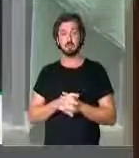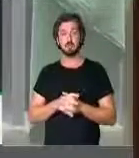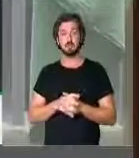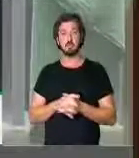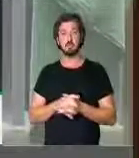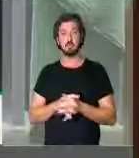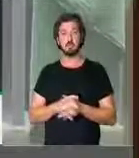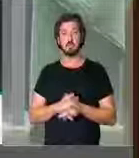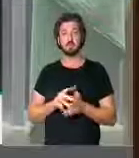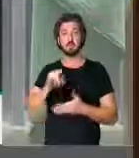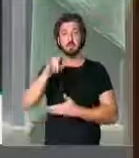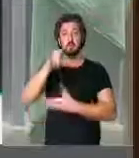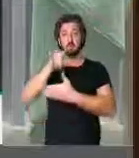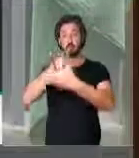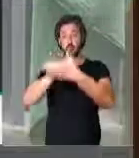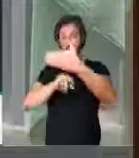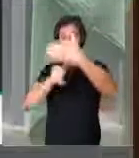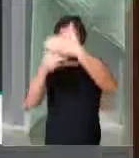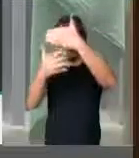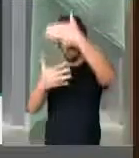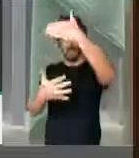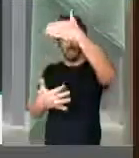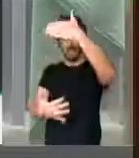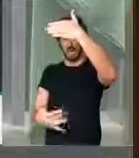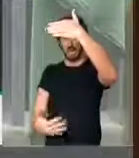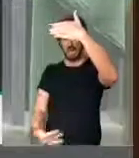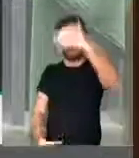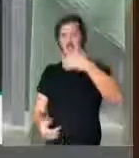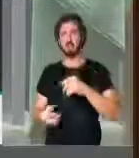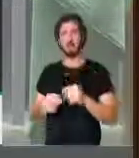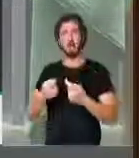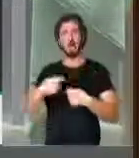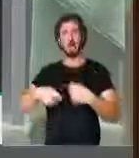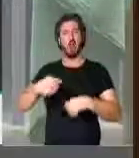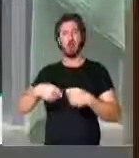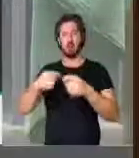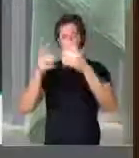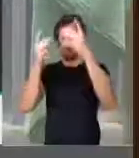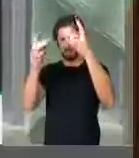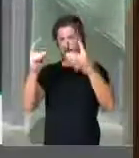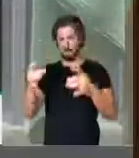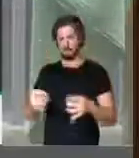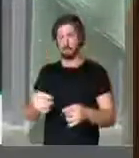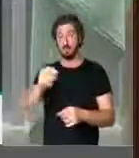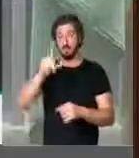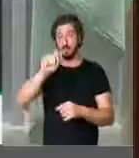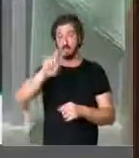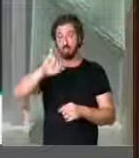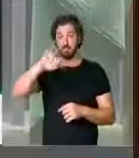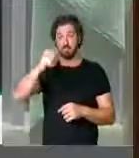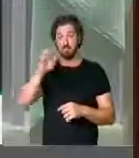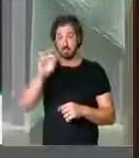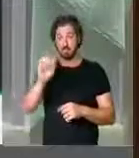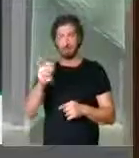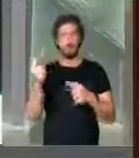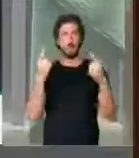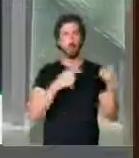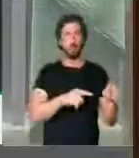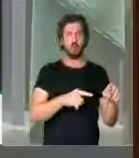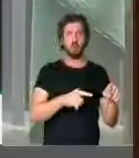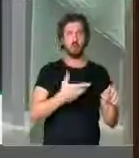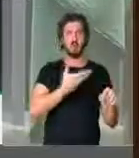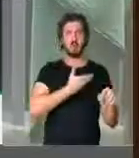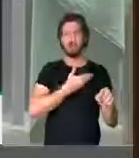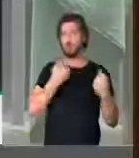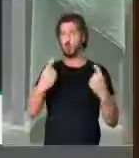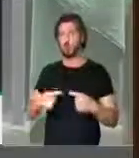tínhamos uma verdadeira ficha corrida. Ficha corrida. O fato é que a Operação Lava Jato, seja ela contra adversários